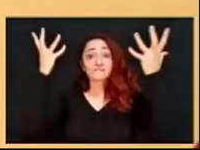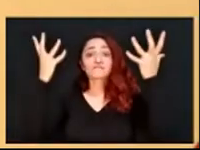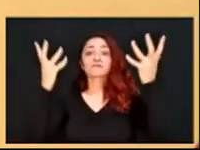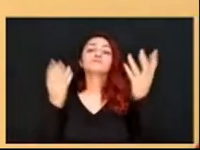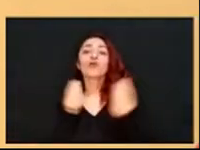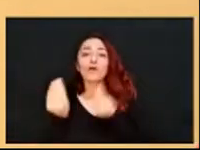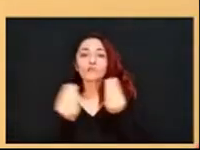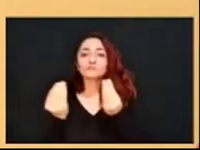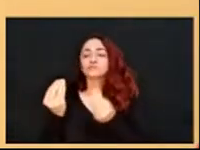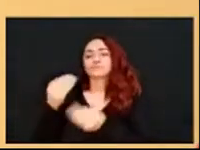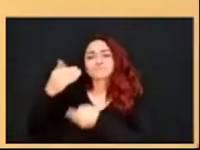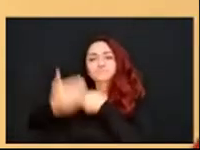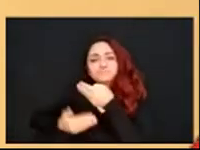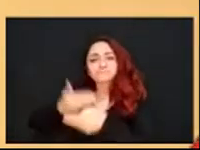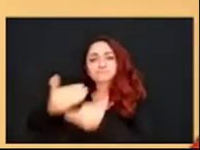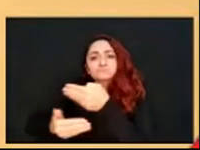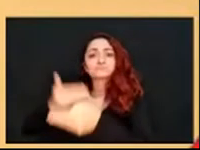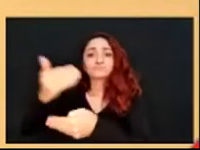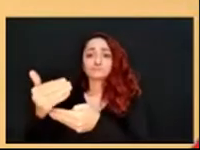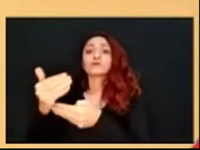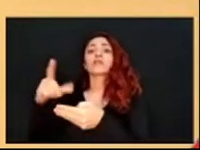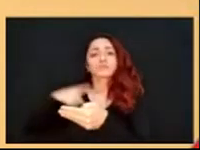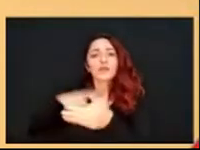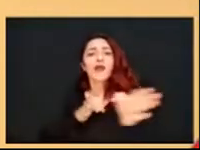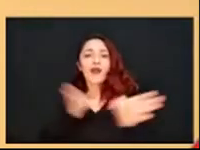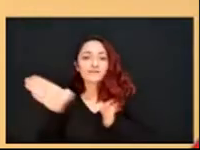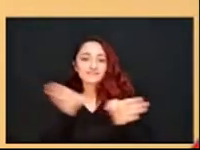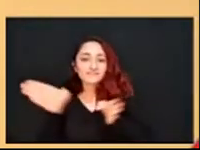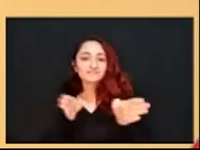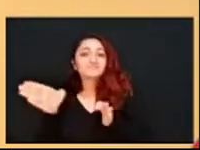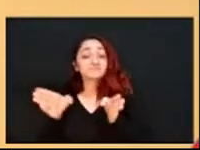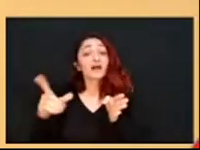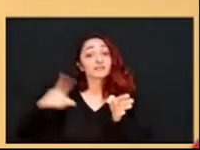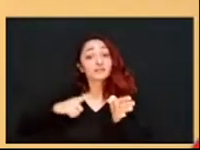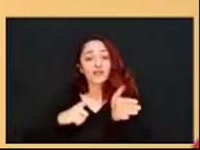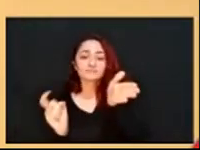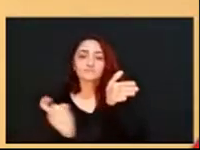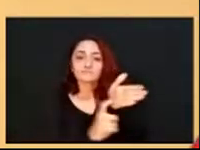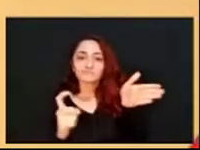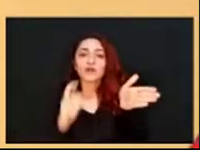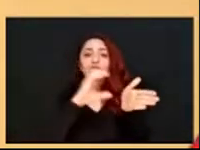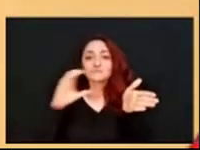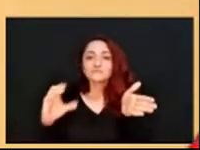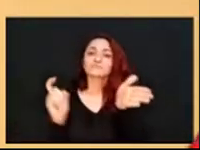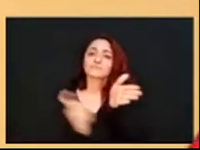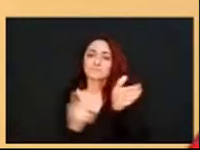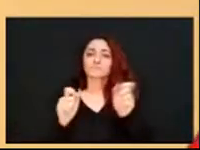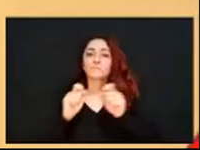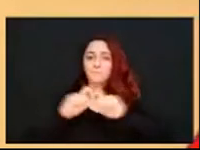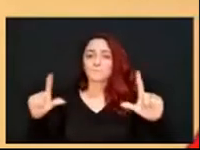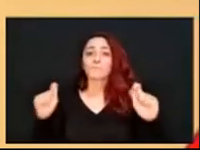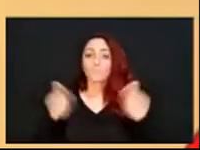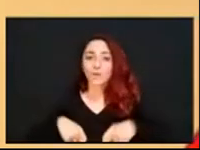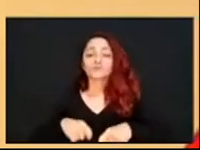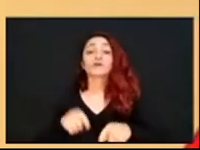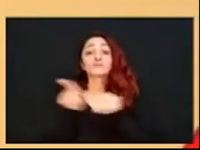construído também a como acessibilidade então tem a opção de closed caption nós temos também a tradução